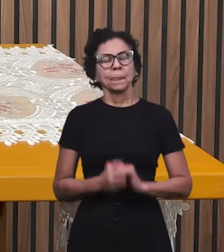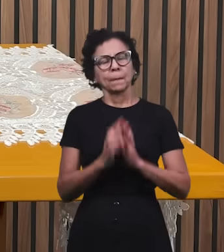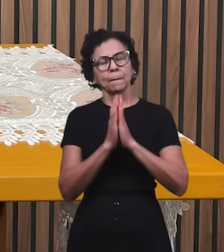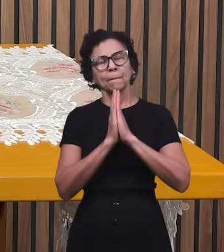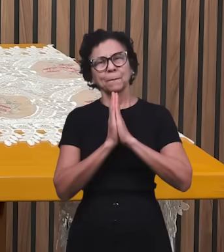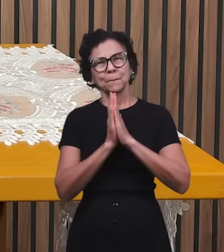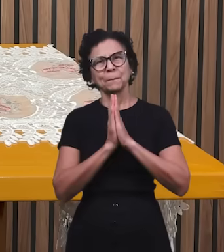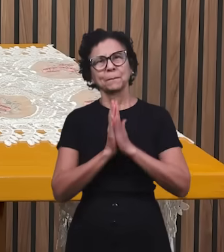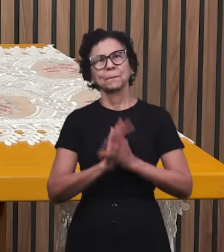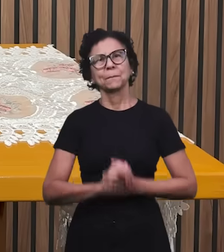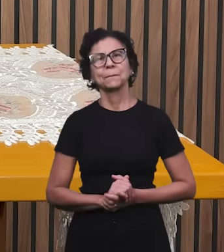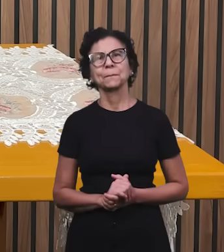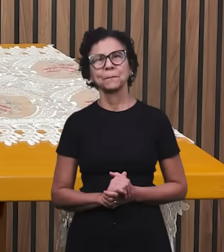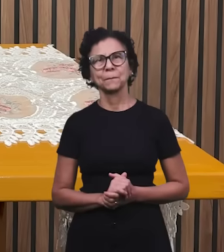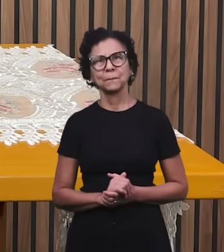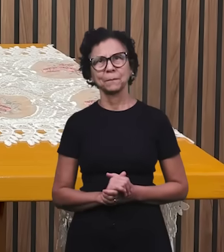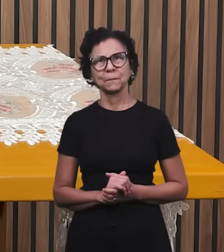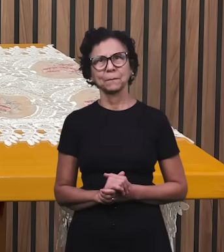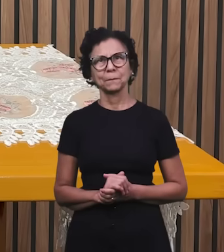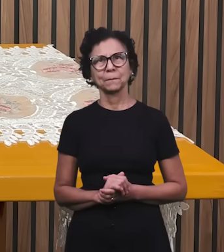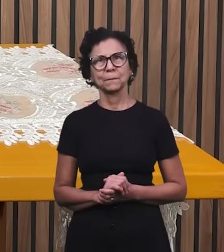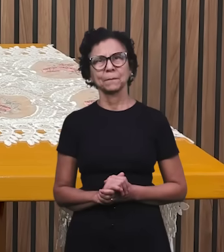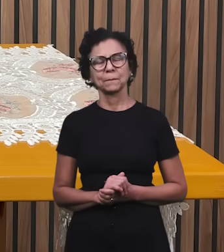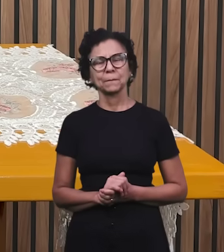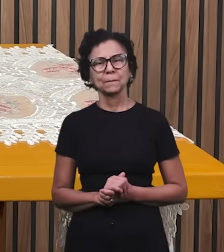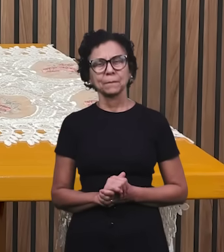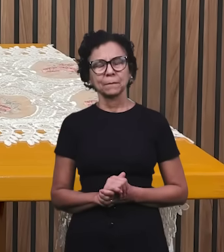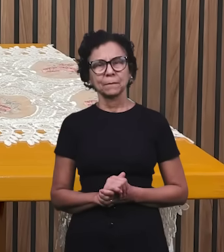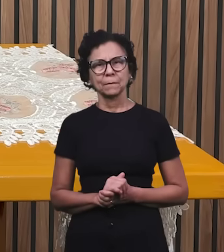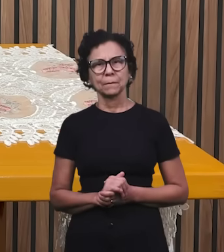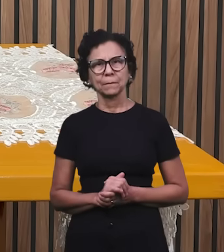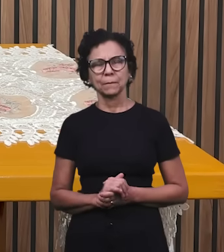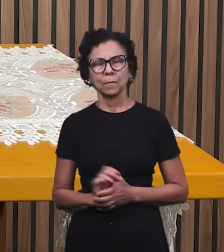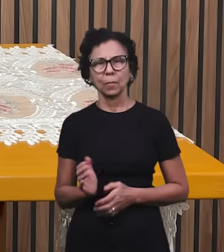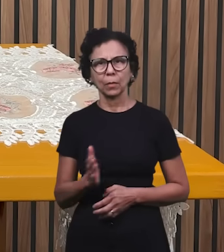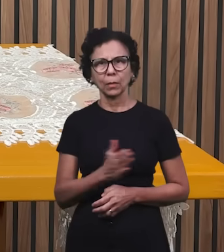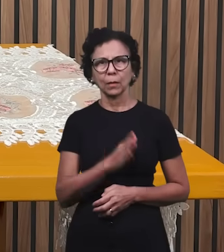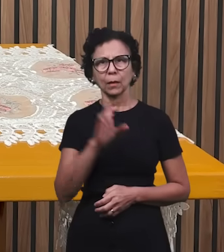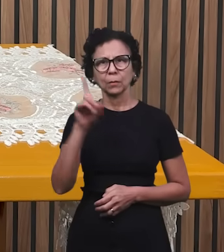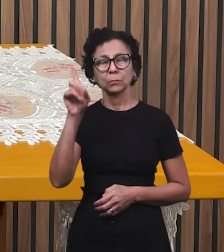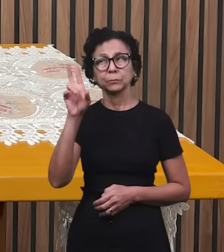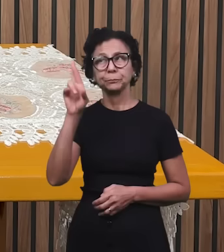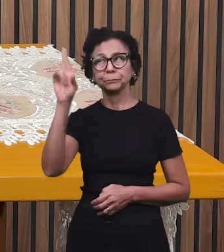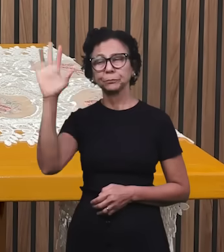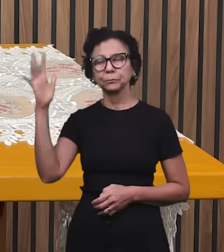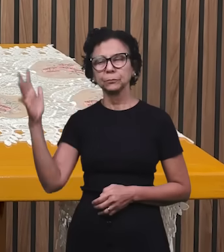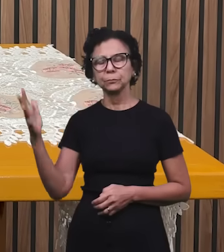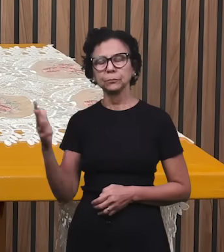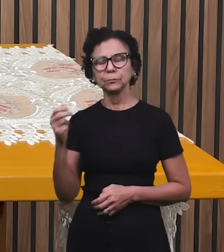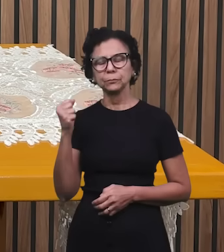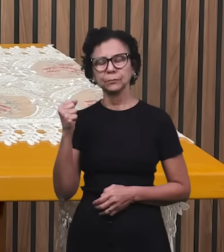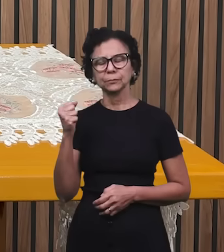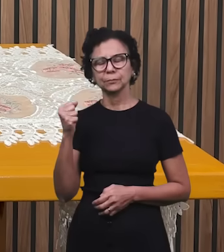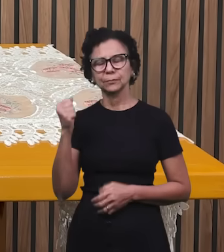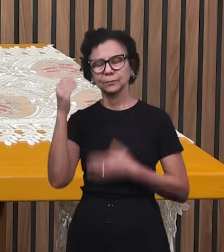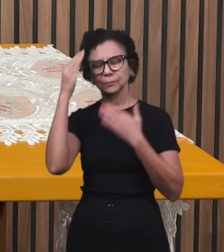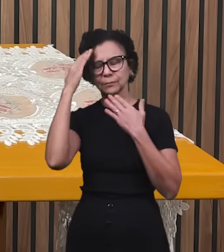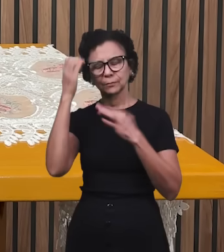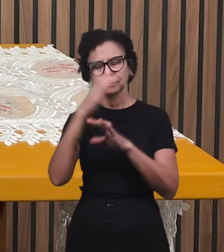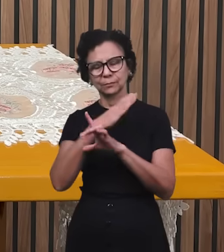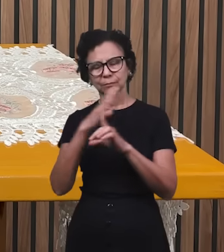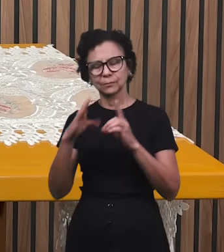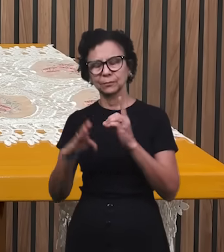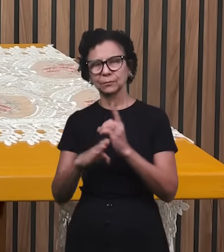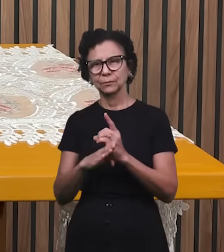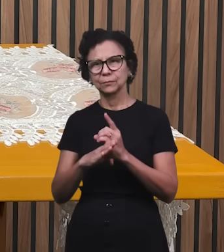Vamos orar então, meus irmãos, encerrando esse culto. Nosso Deus, nós te adoramos por este culto, pela